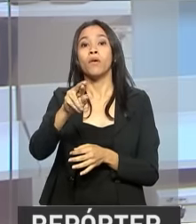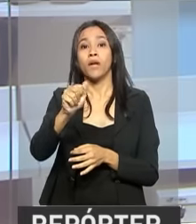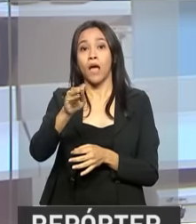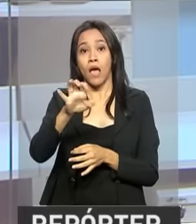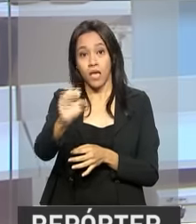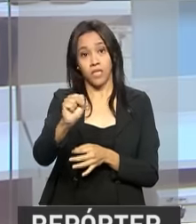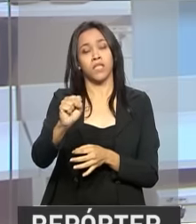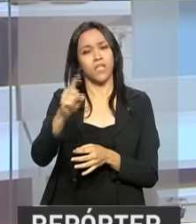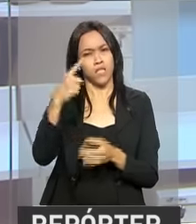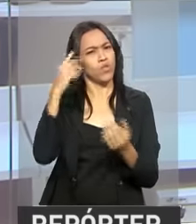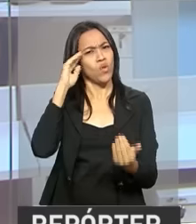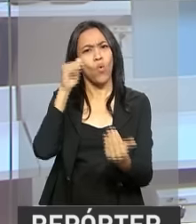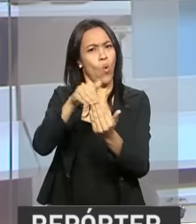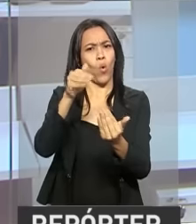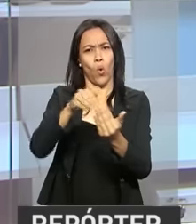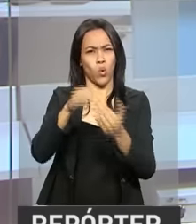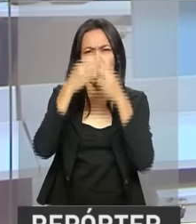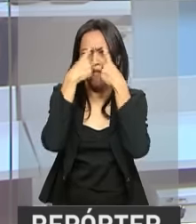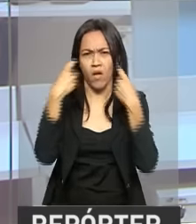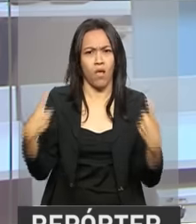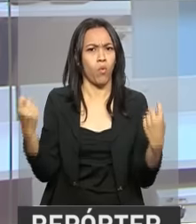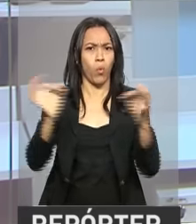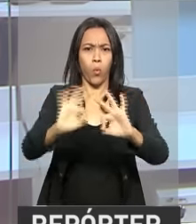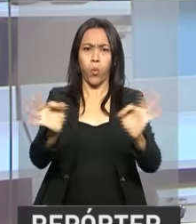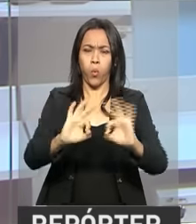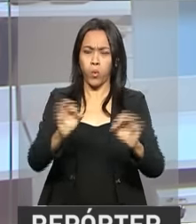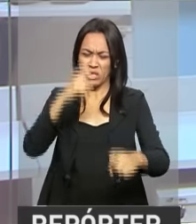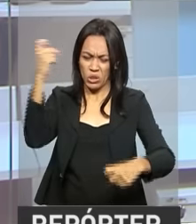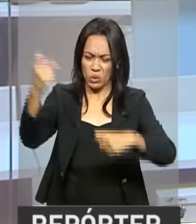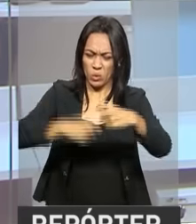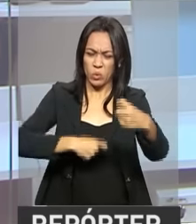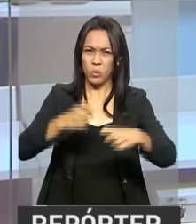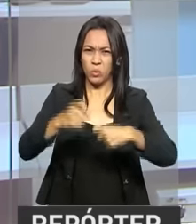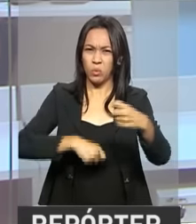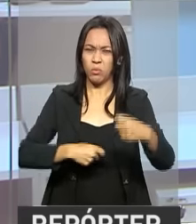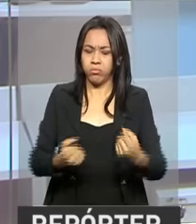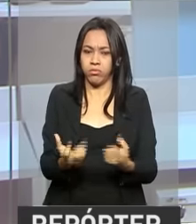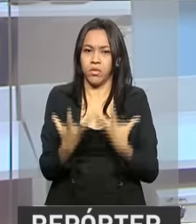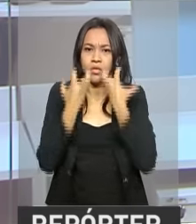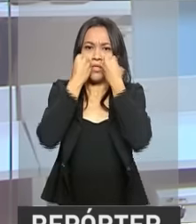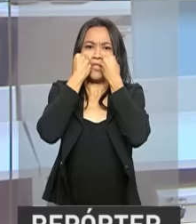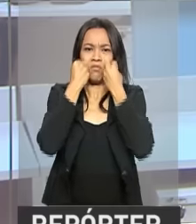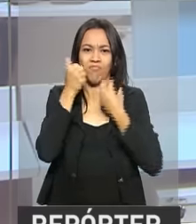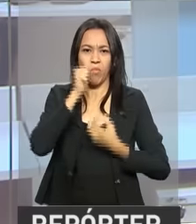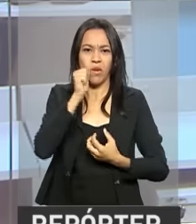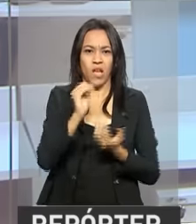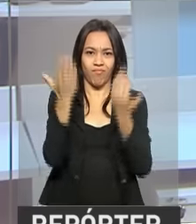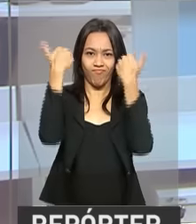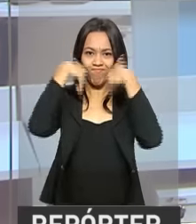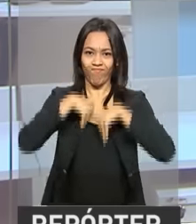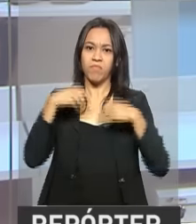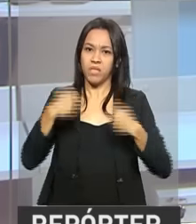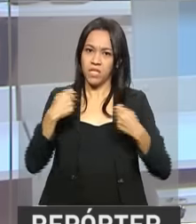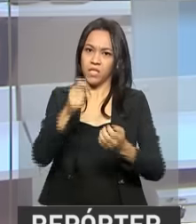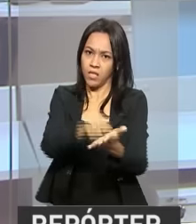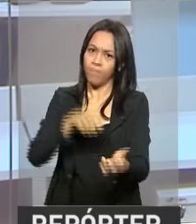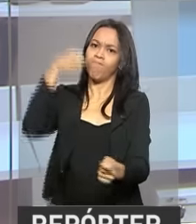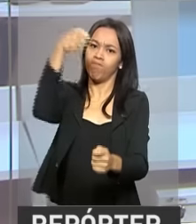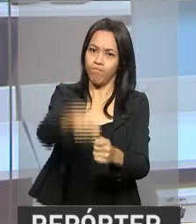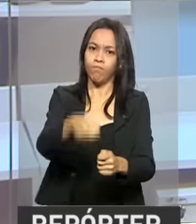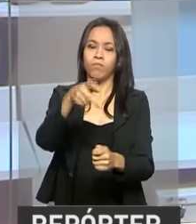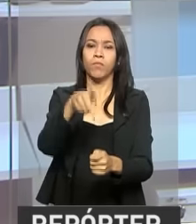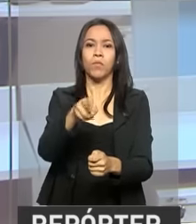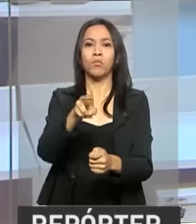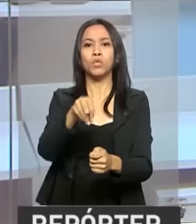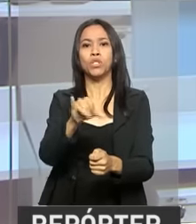adolescente e disse que o estupro representa maior violência à dignidade da mulher e deve ser duramente reprimido no texto o